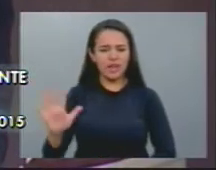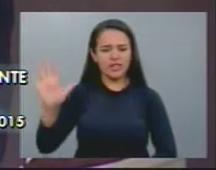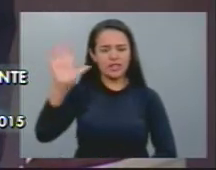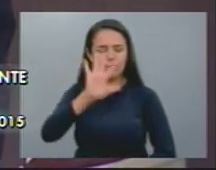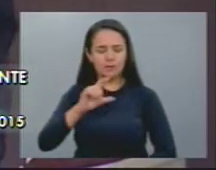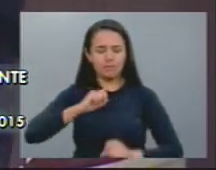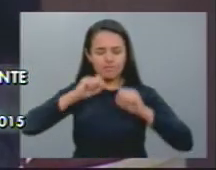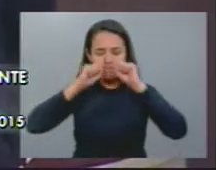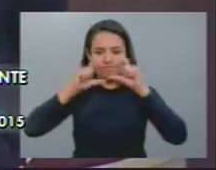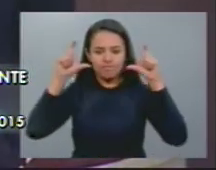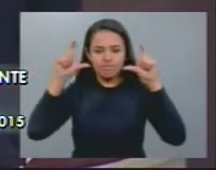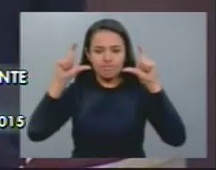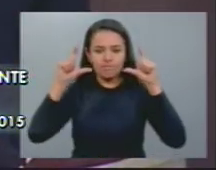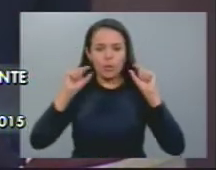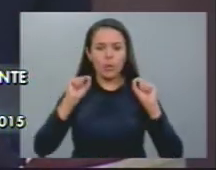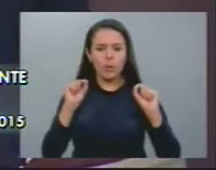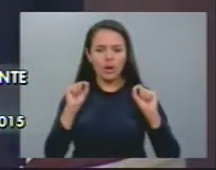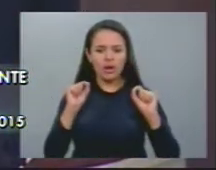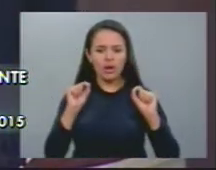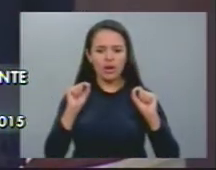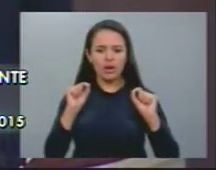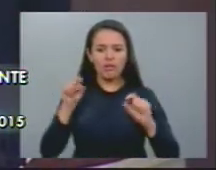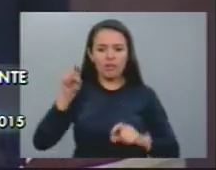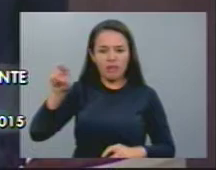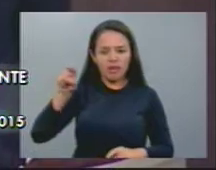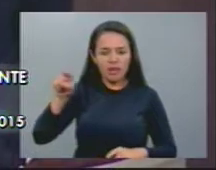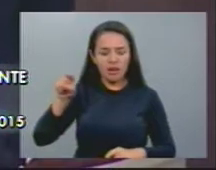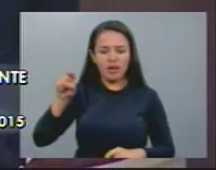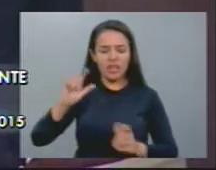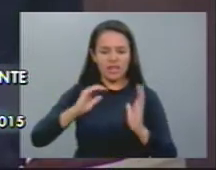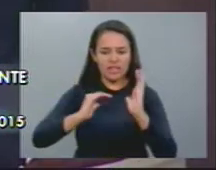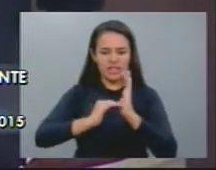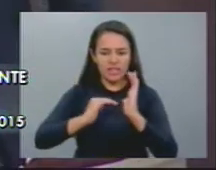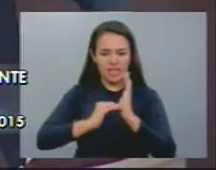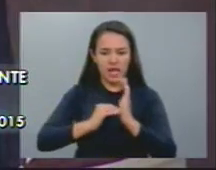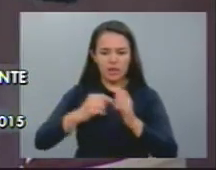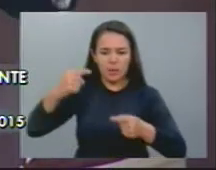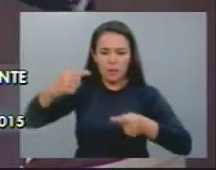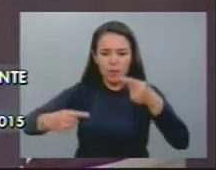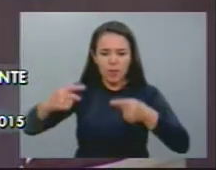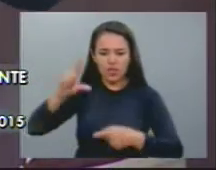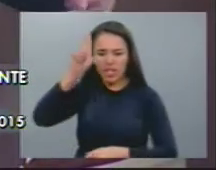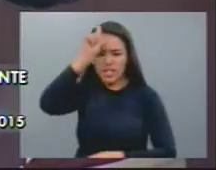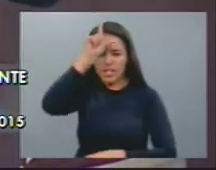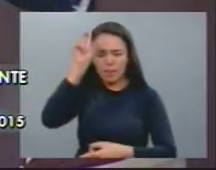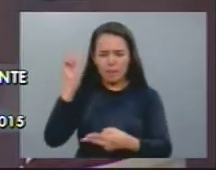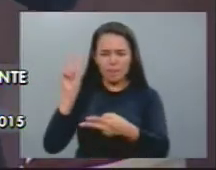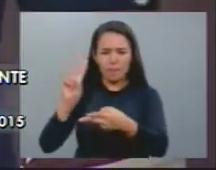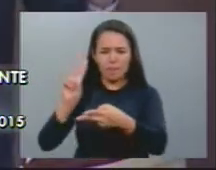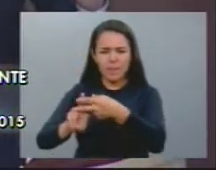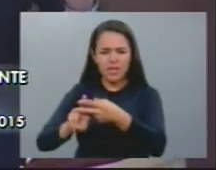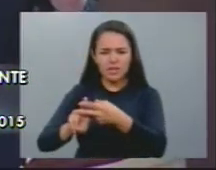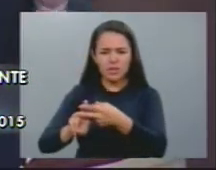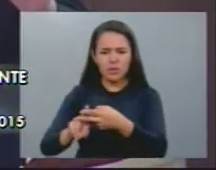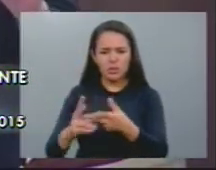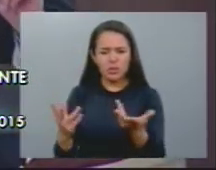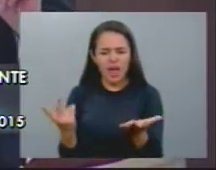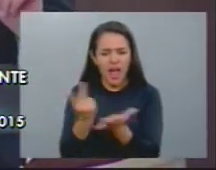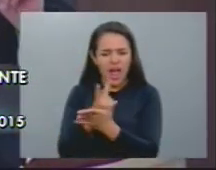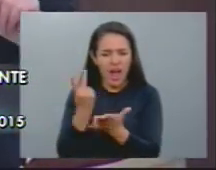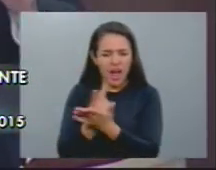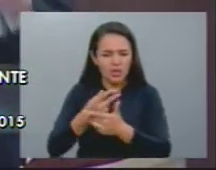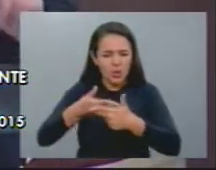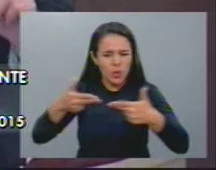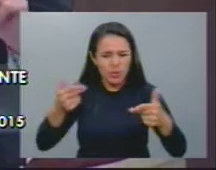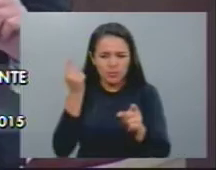acorda com mais um péssimo exemplo oriundo da política, eu quero alertar aqui que, primeiro, nem todos são iguais